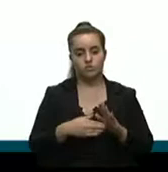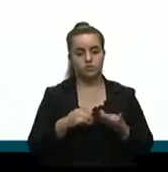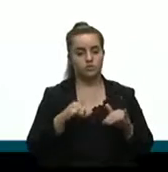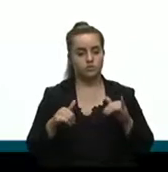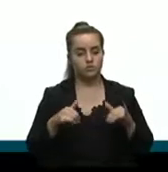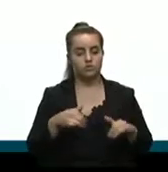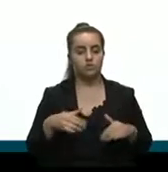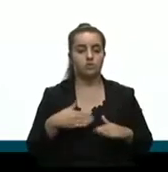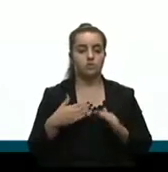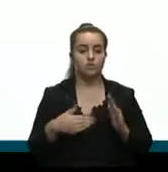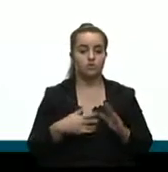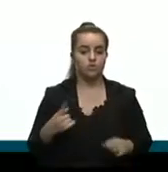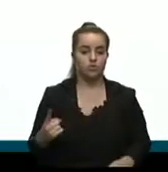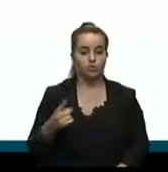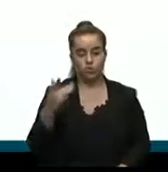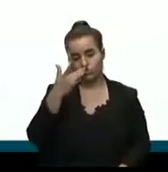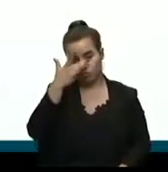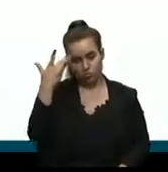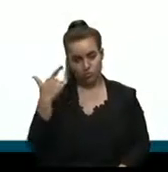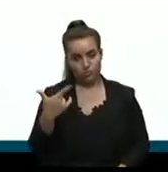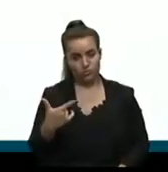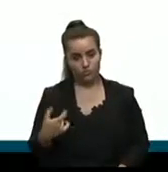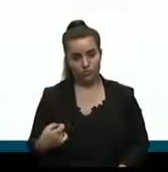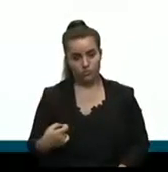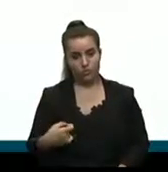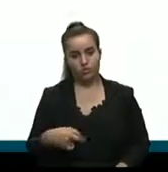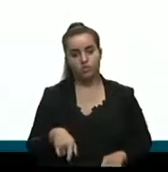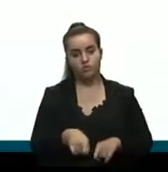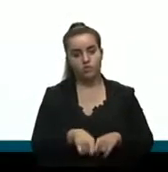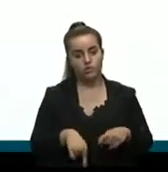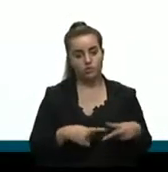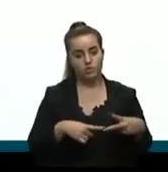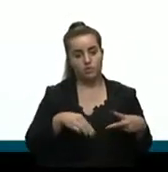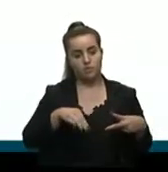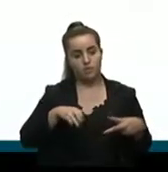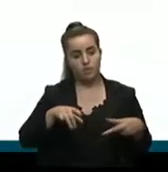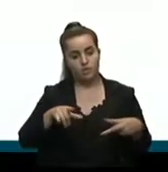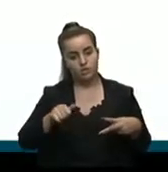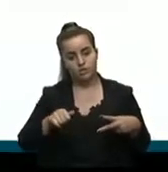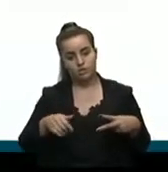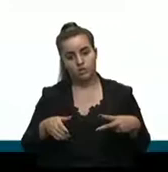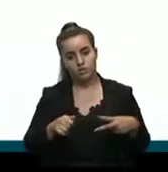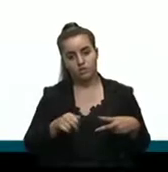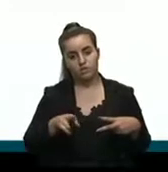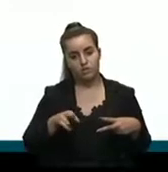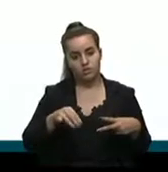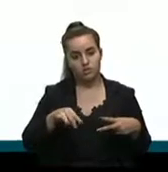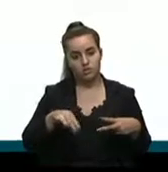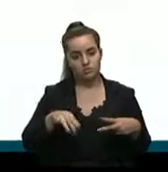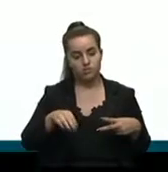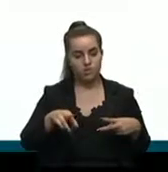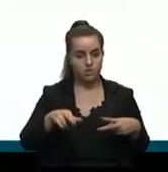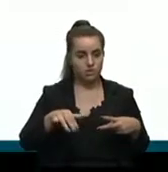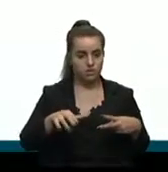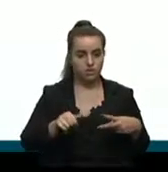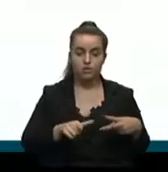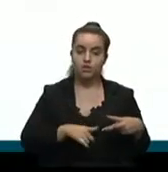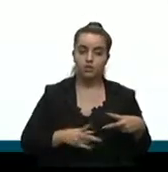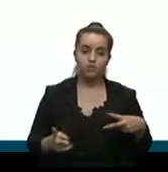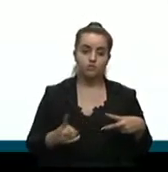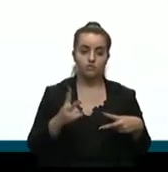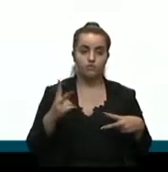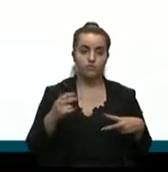dos 20 funcionários e calcular a média aritmética, eu obterei o valor de